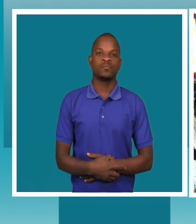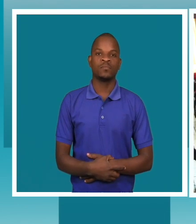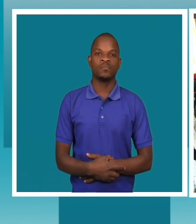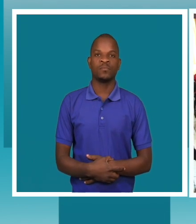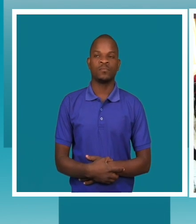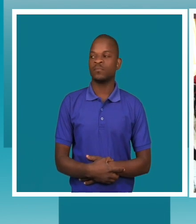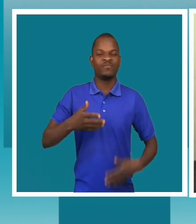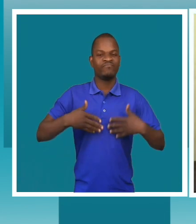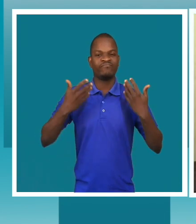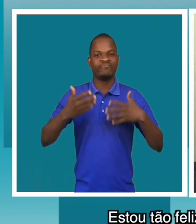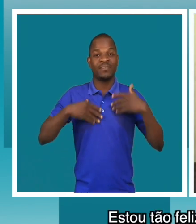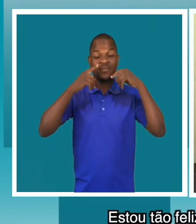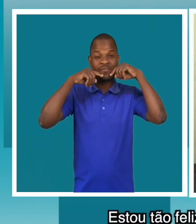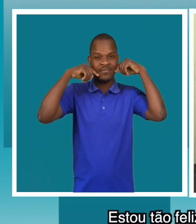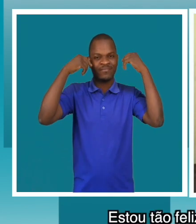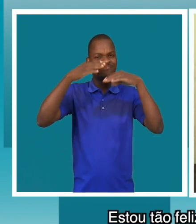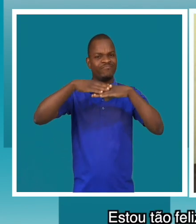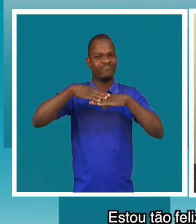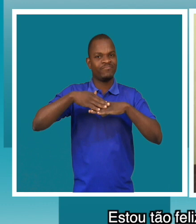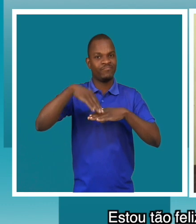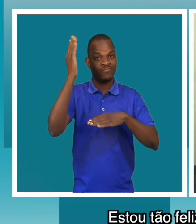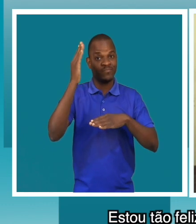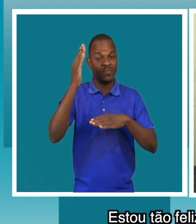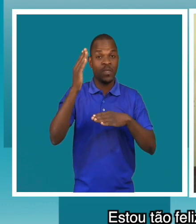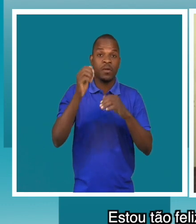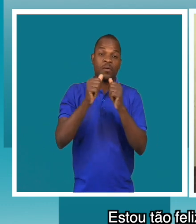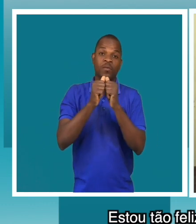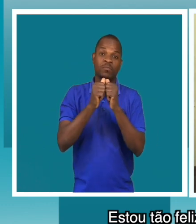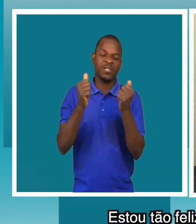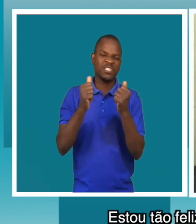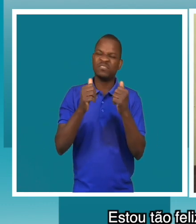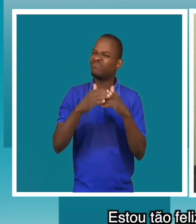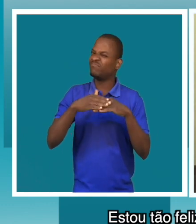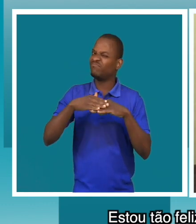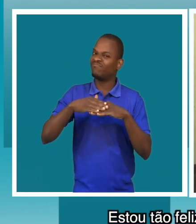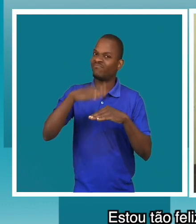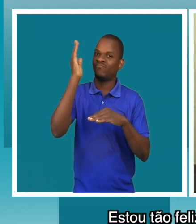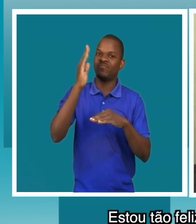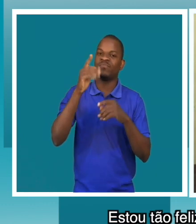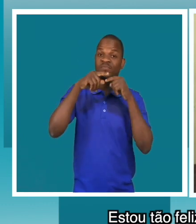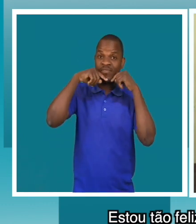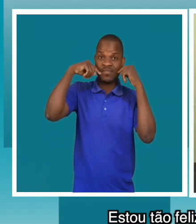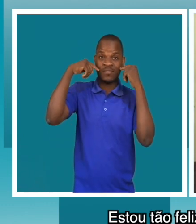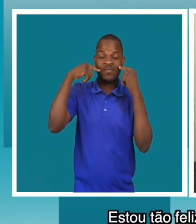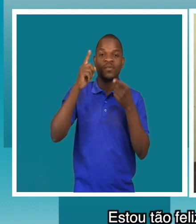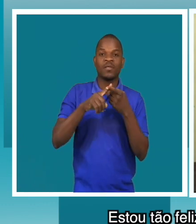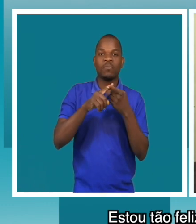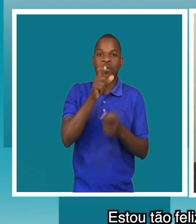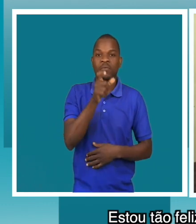provinciais. Eu sou feliz mas tão feliz que